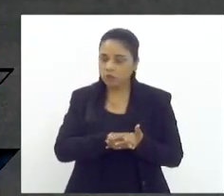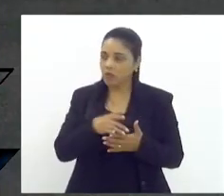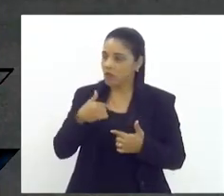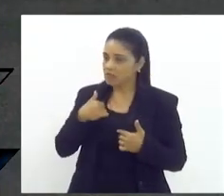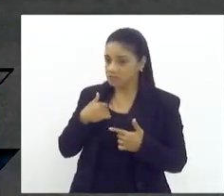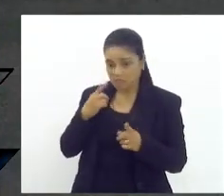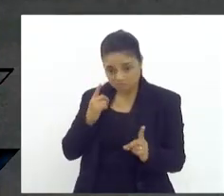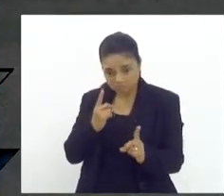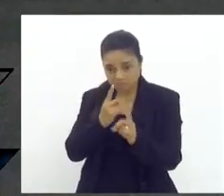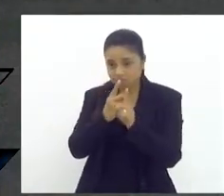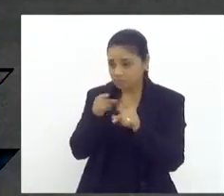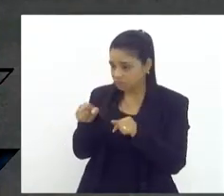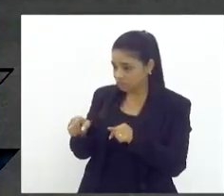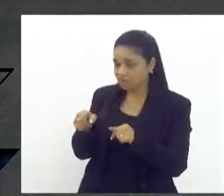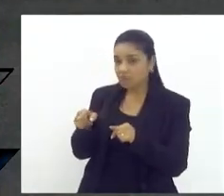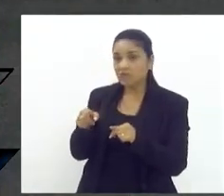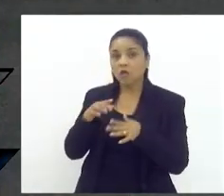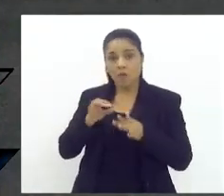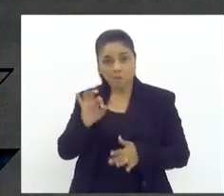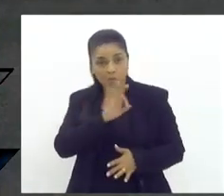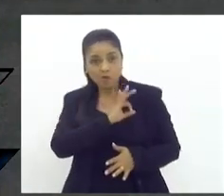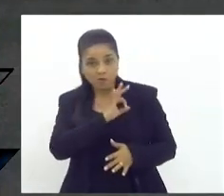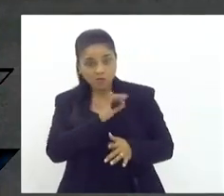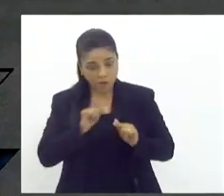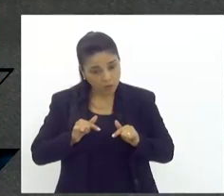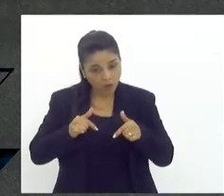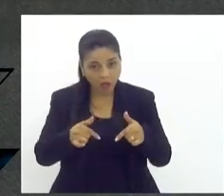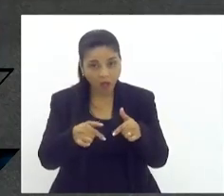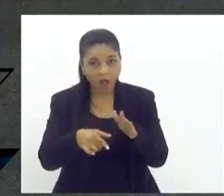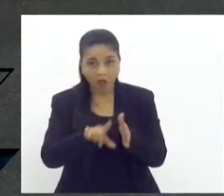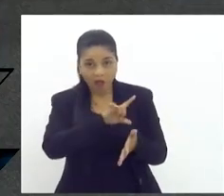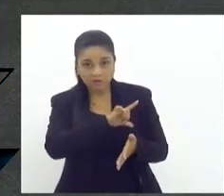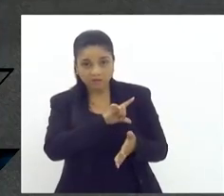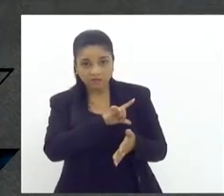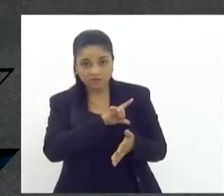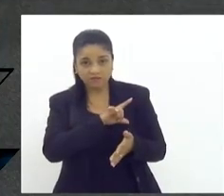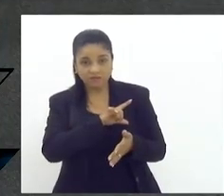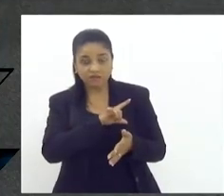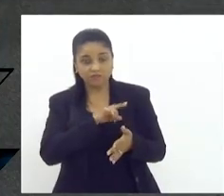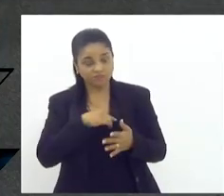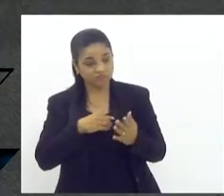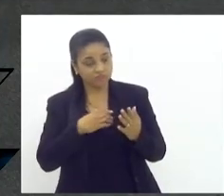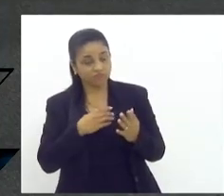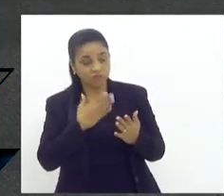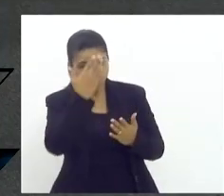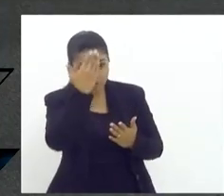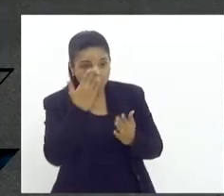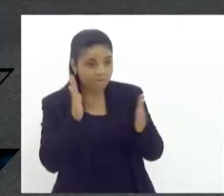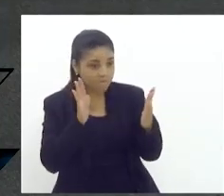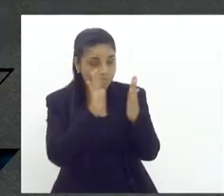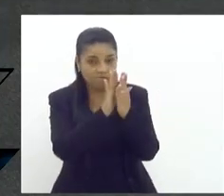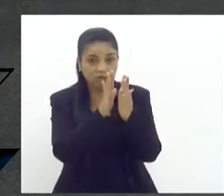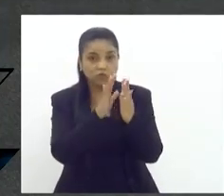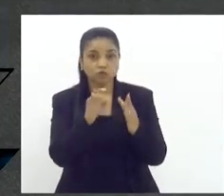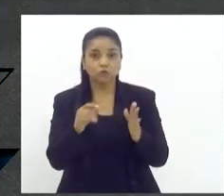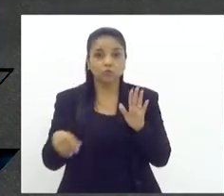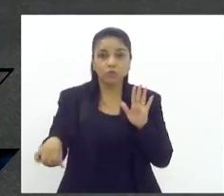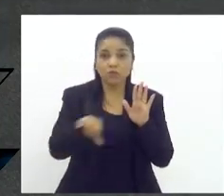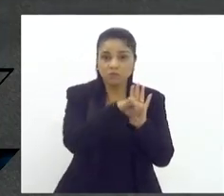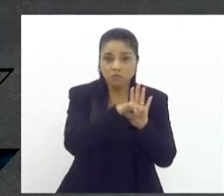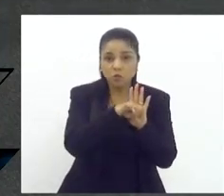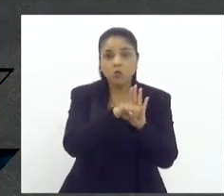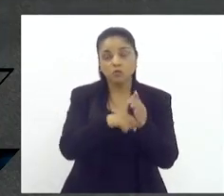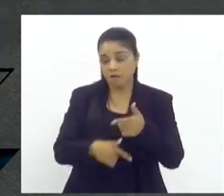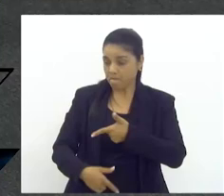Como um policial que atuou ele vai ter se tiver diante de um criminoso ele vai ser alvejado ele continua